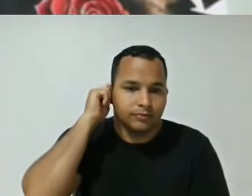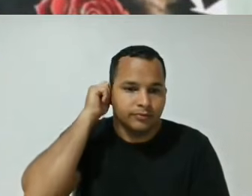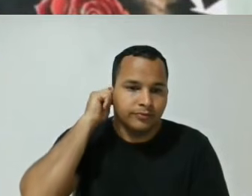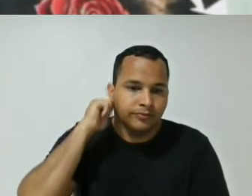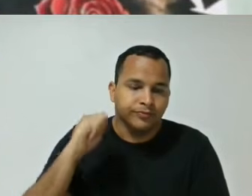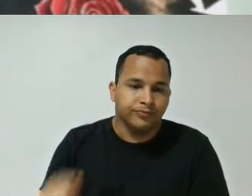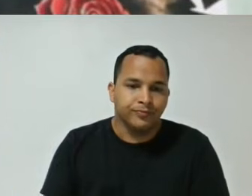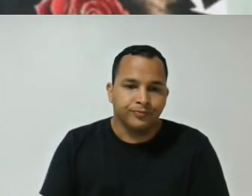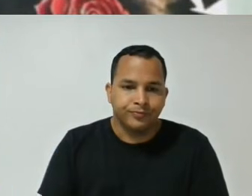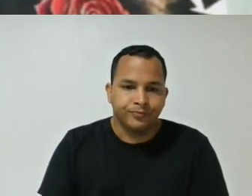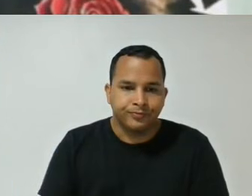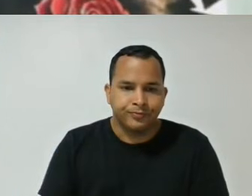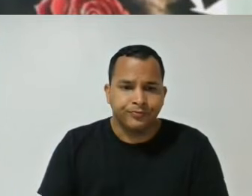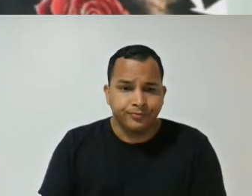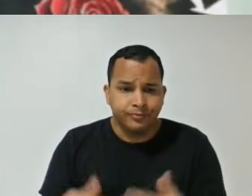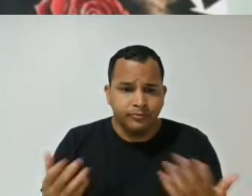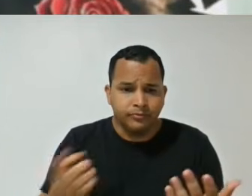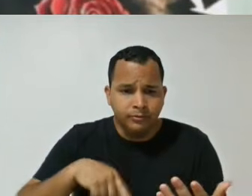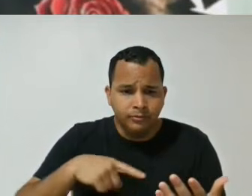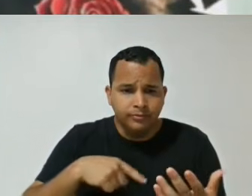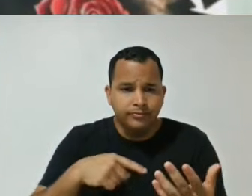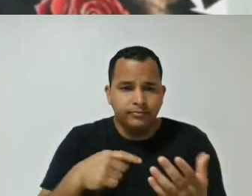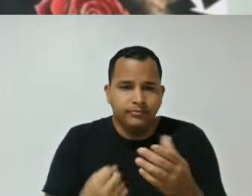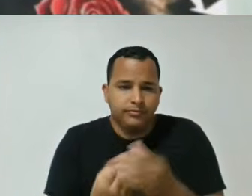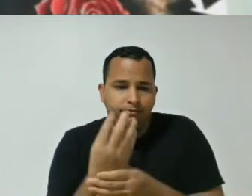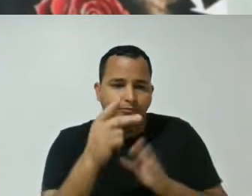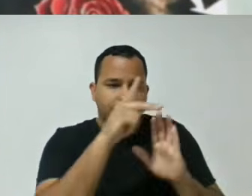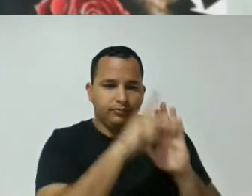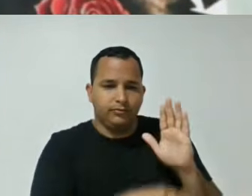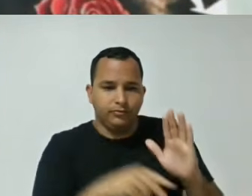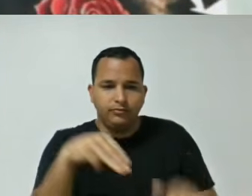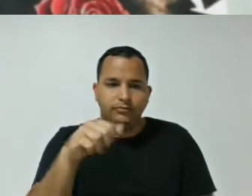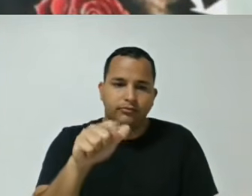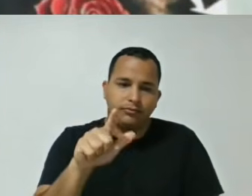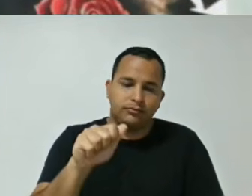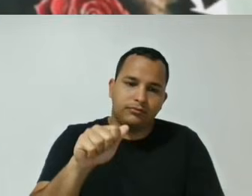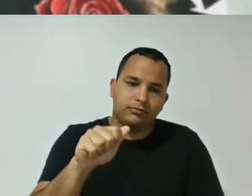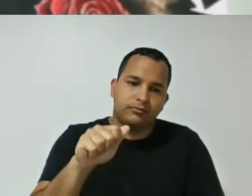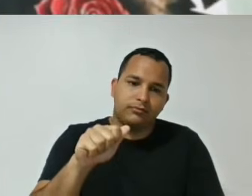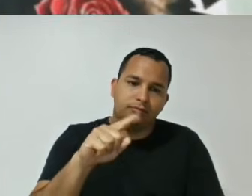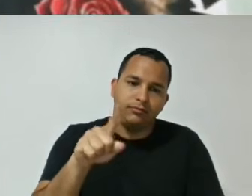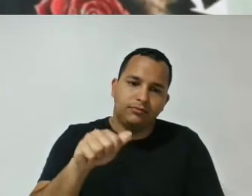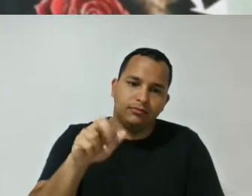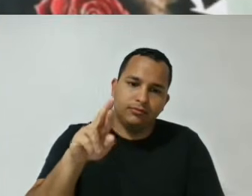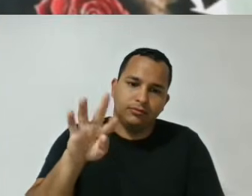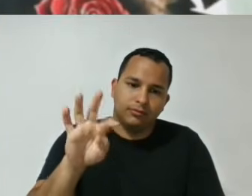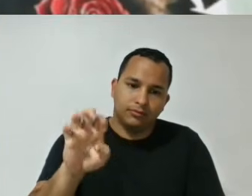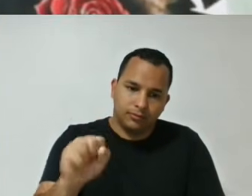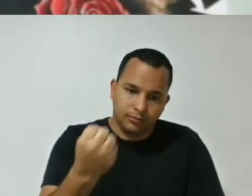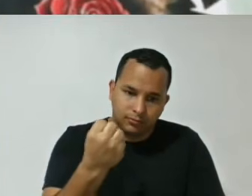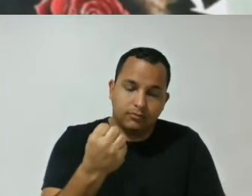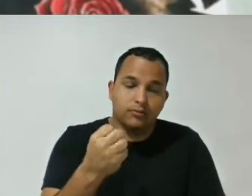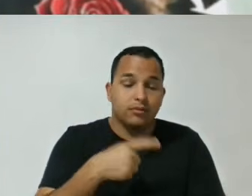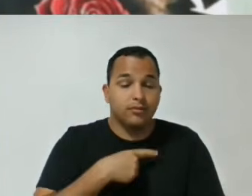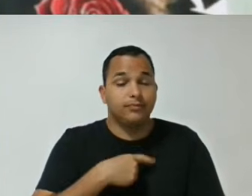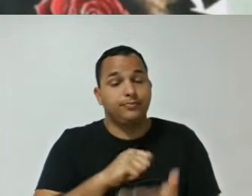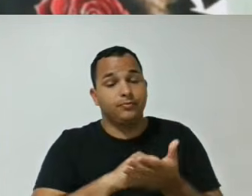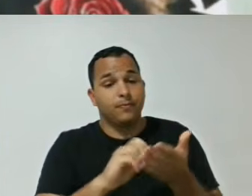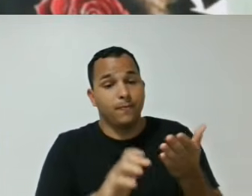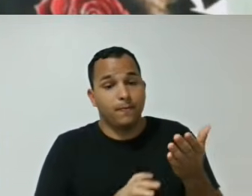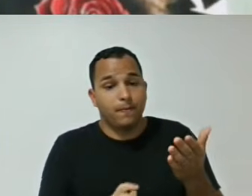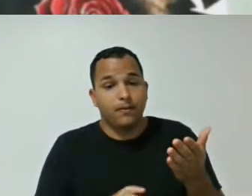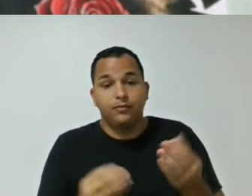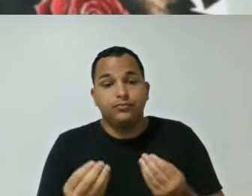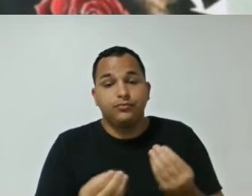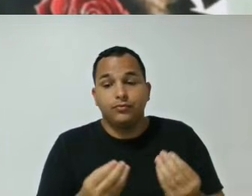Aí a gente montou um projetinho, o Projeto Malas Artes, onde havia algumas atividades como